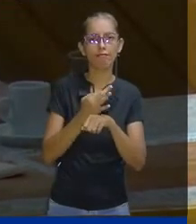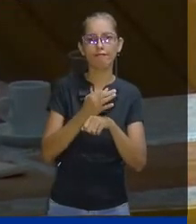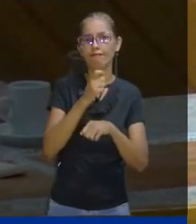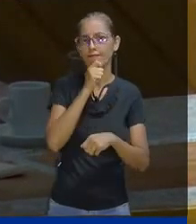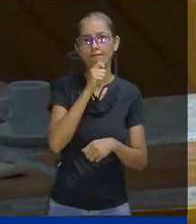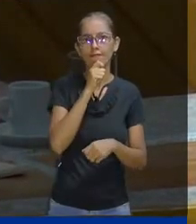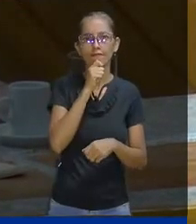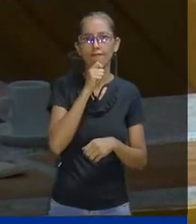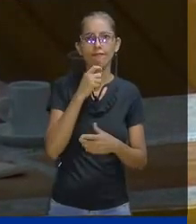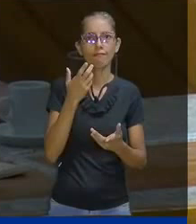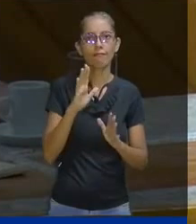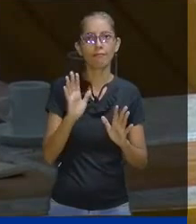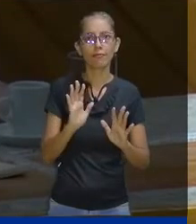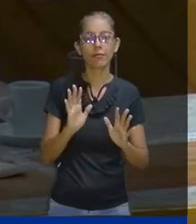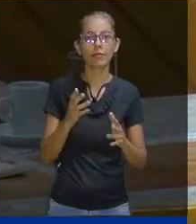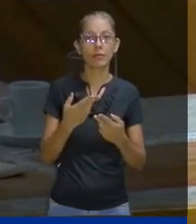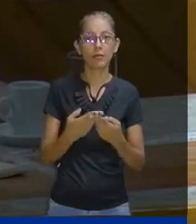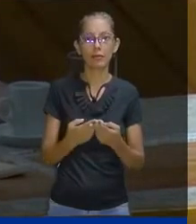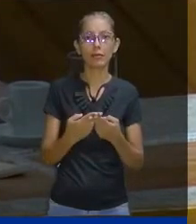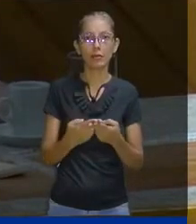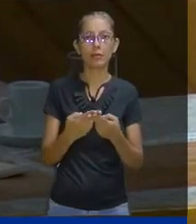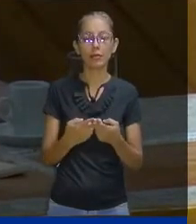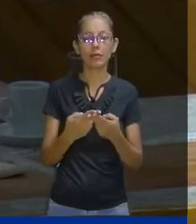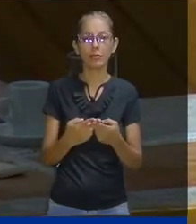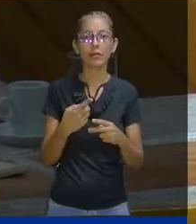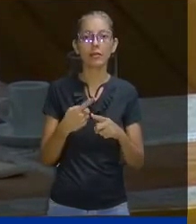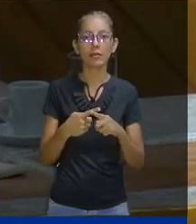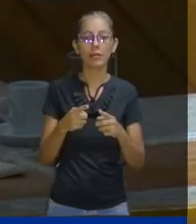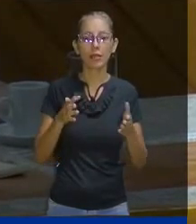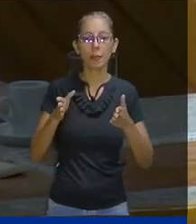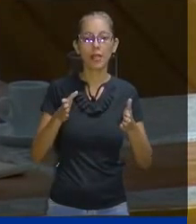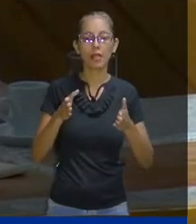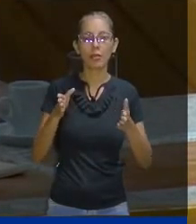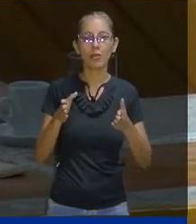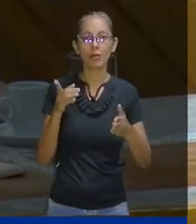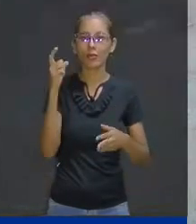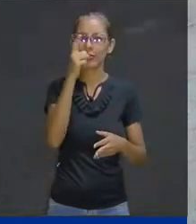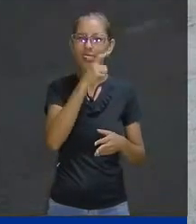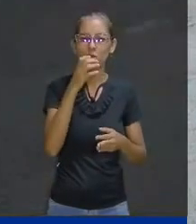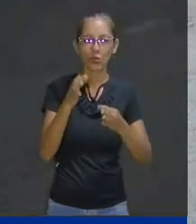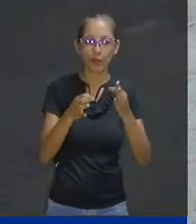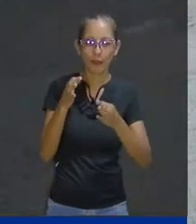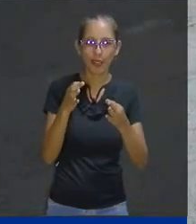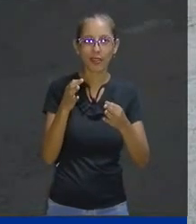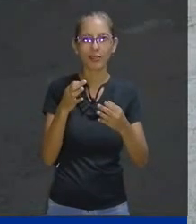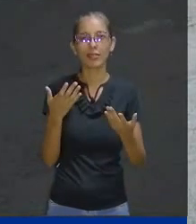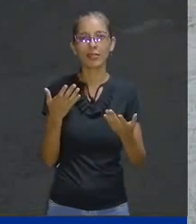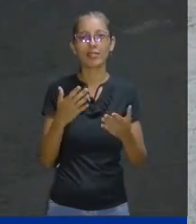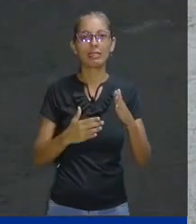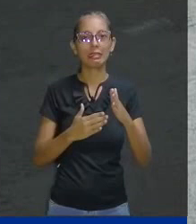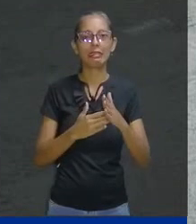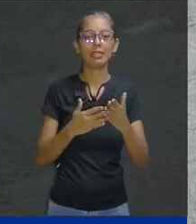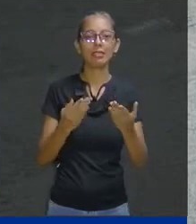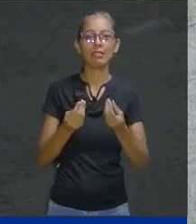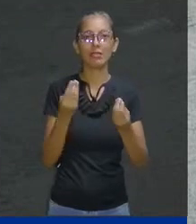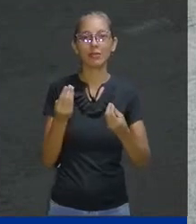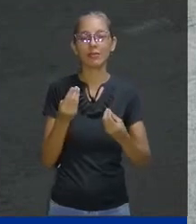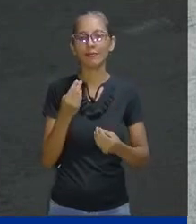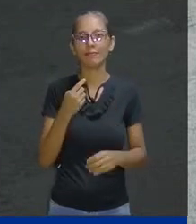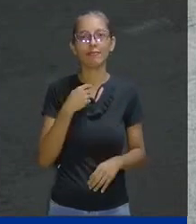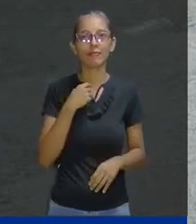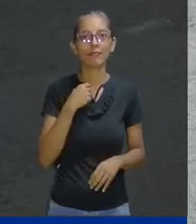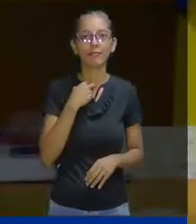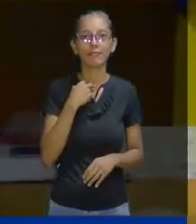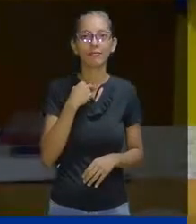obrigado a pedir férias, mesmo no curso aí de processo eleitoral. Perfeito, vamos fazer isso sim. Em relação à juíza